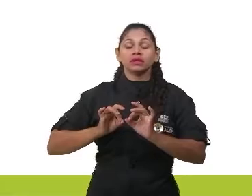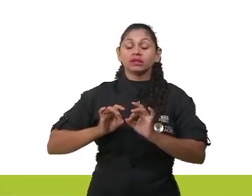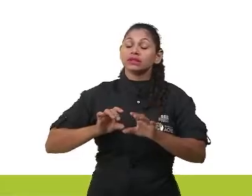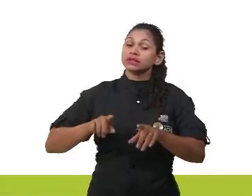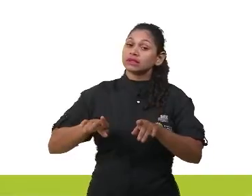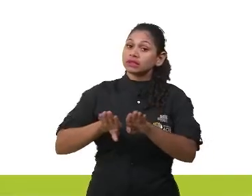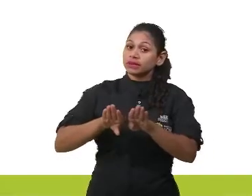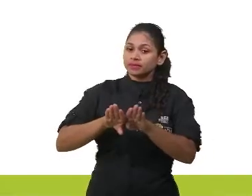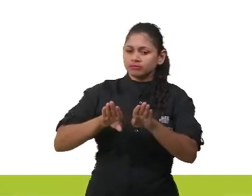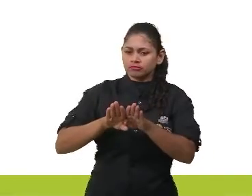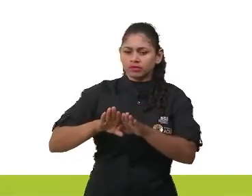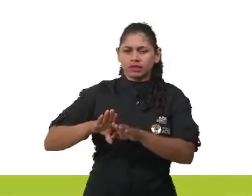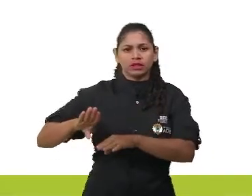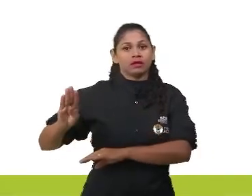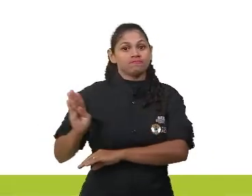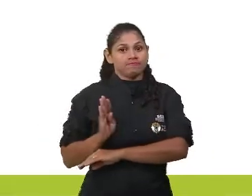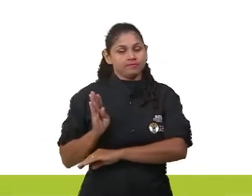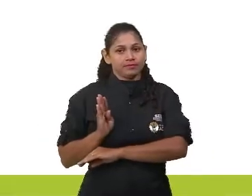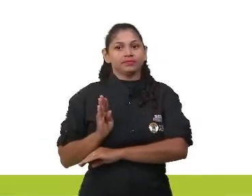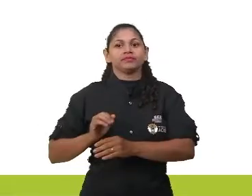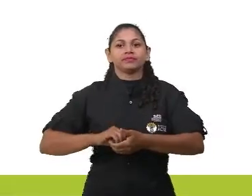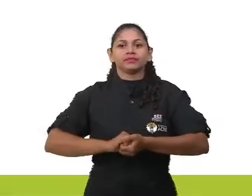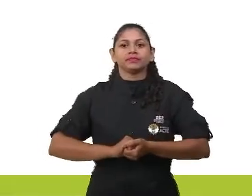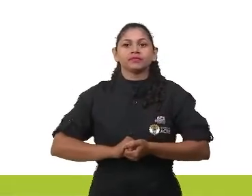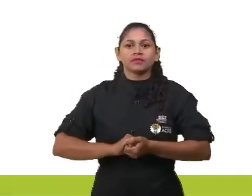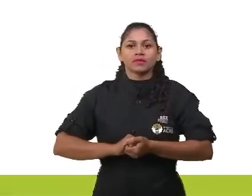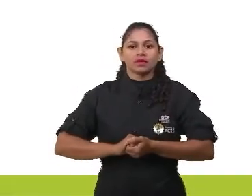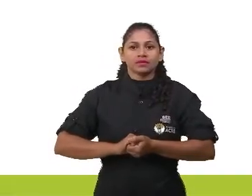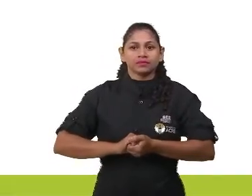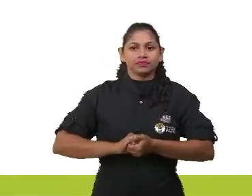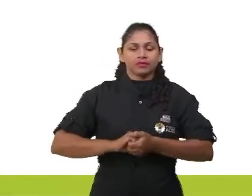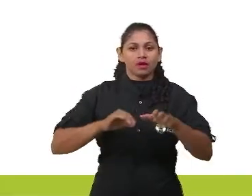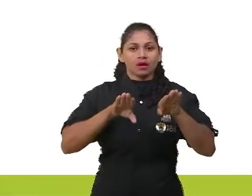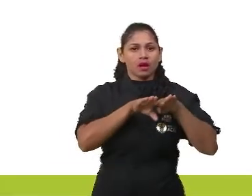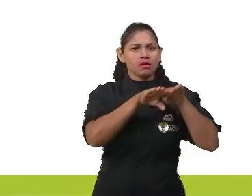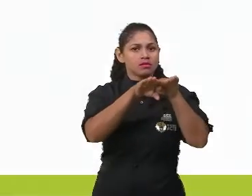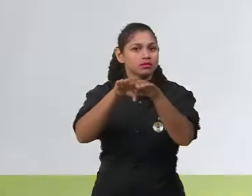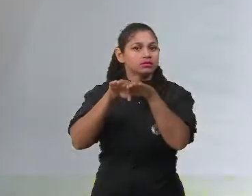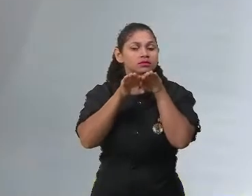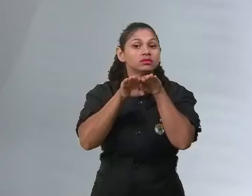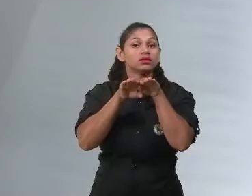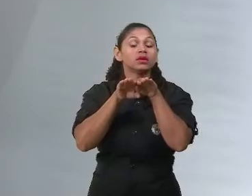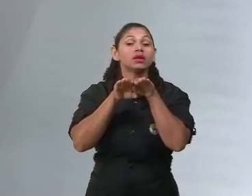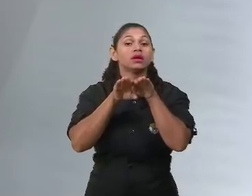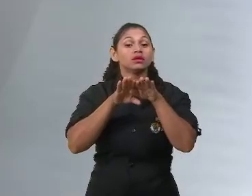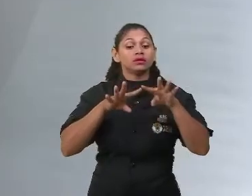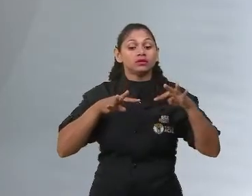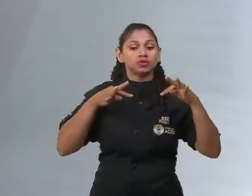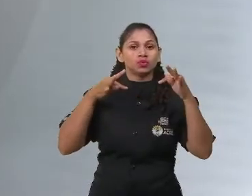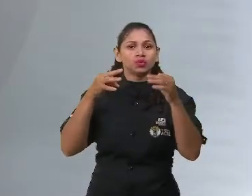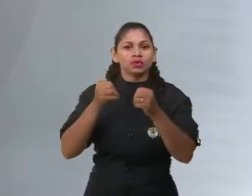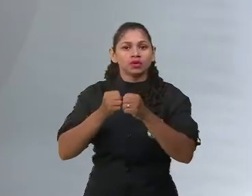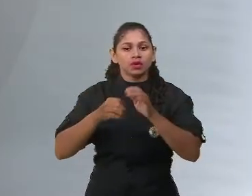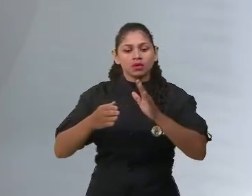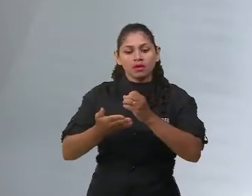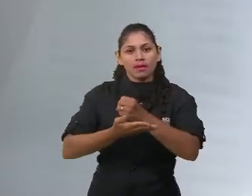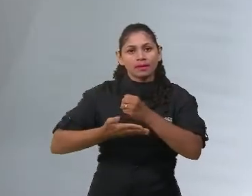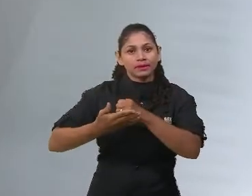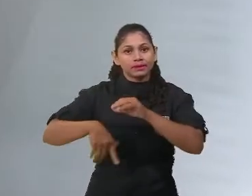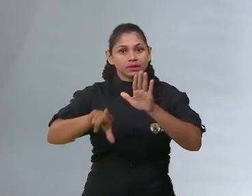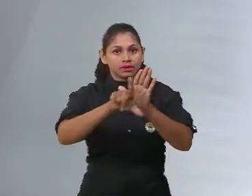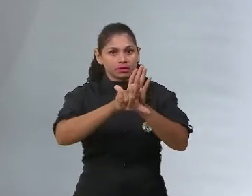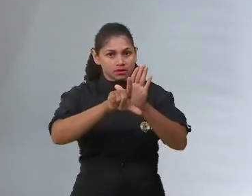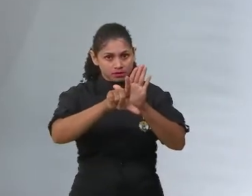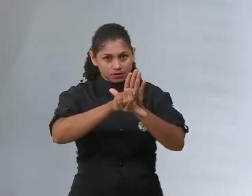também a liberdade política, econômica e a igualdade de todos conforme as leis. Então, a partir daí, a gente